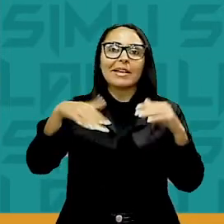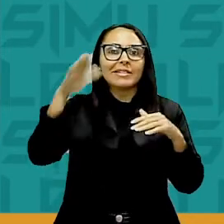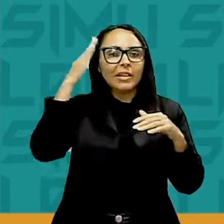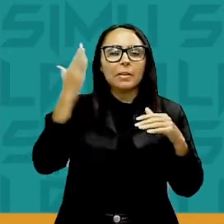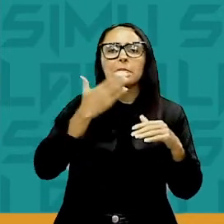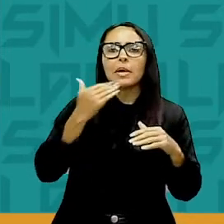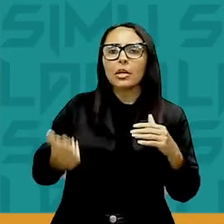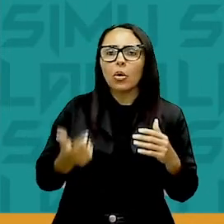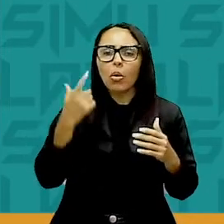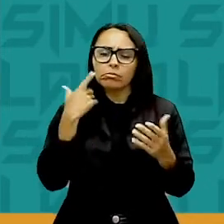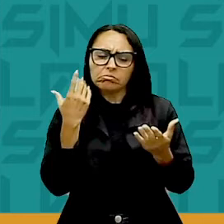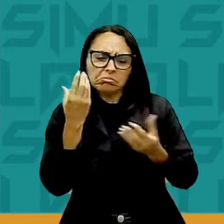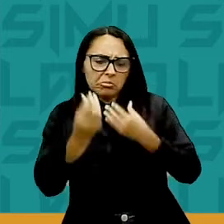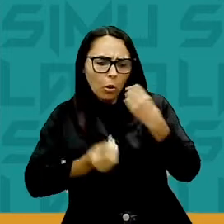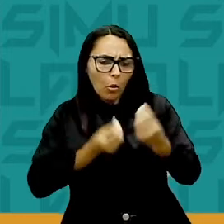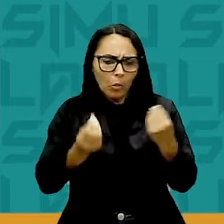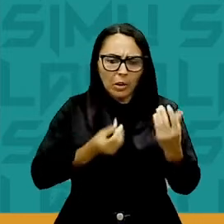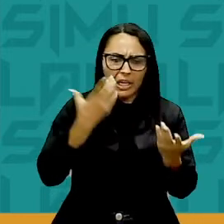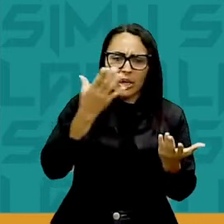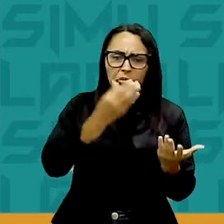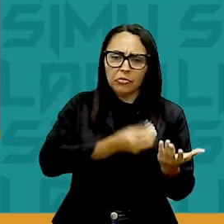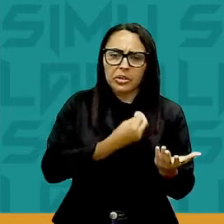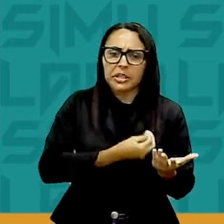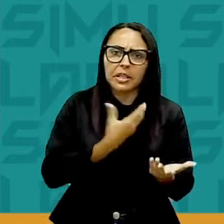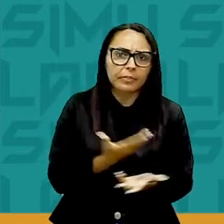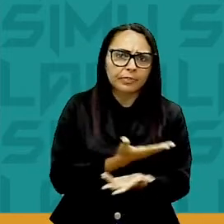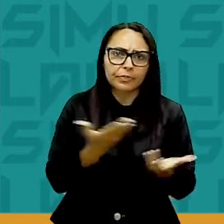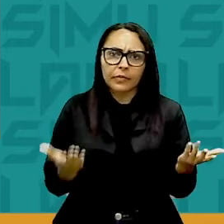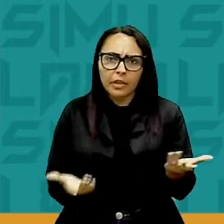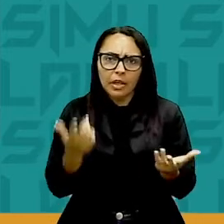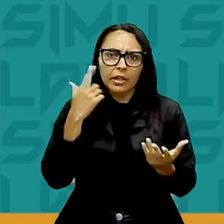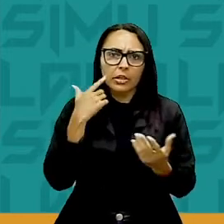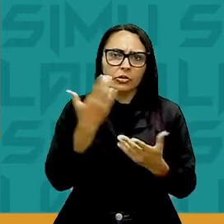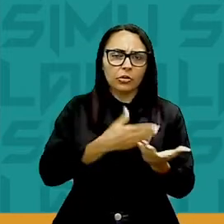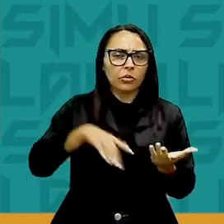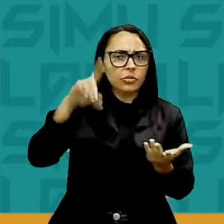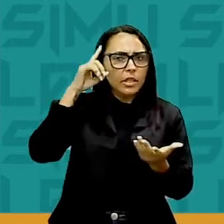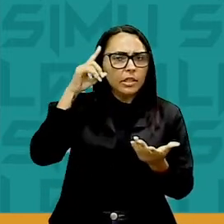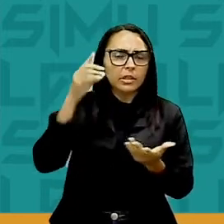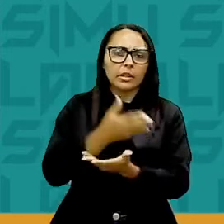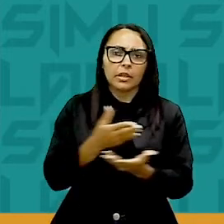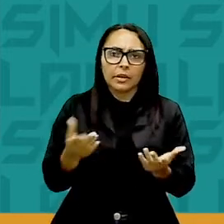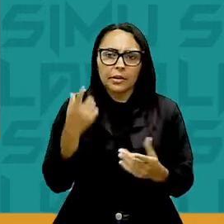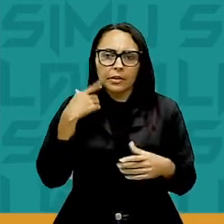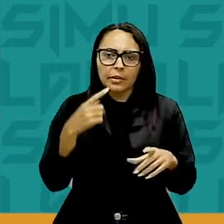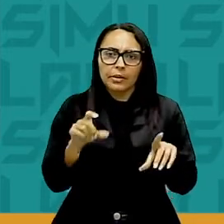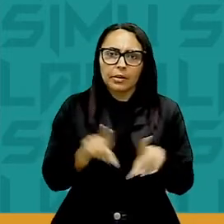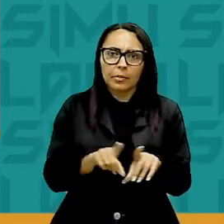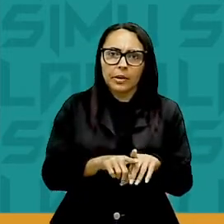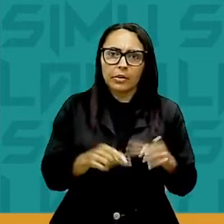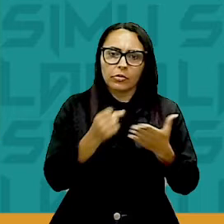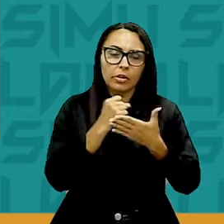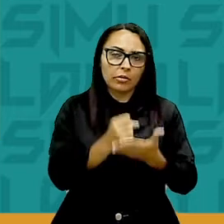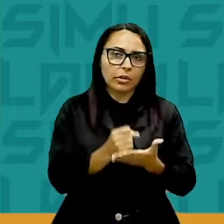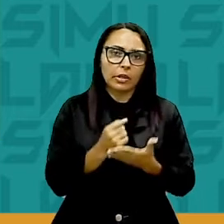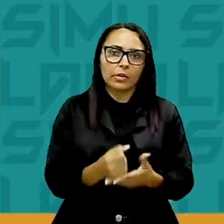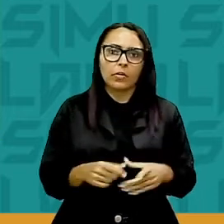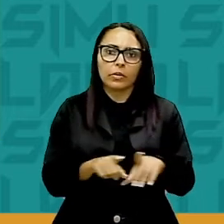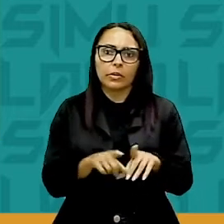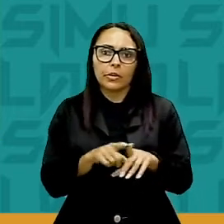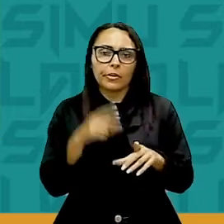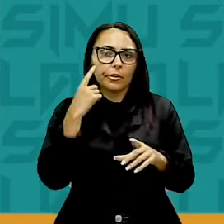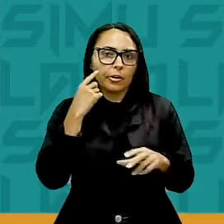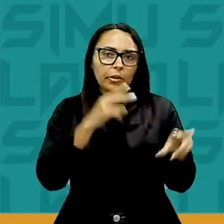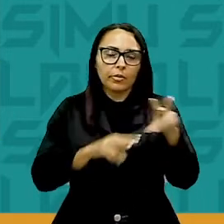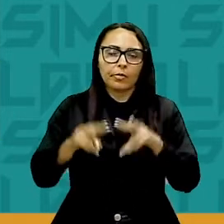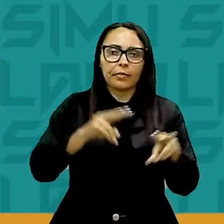entendermos questões da vida, questões do nosso cotidiano, questões que nos ajudarão a olharmos